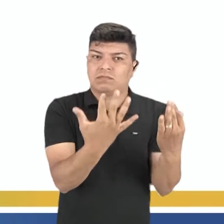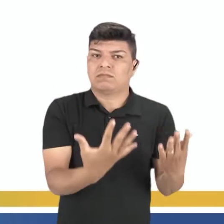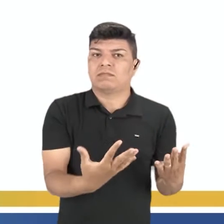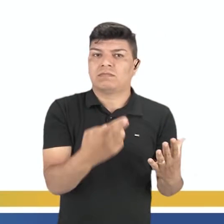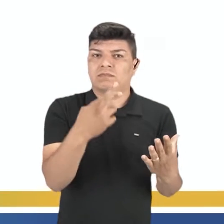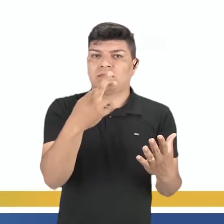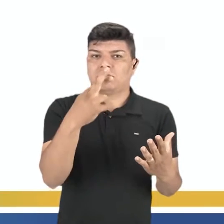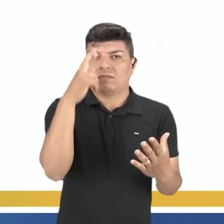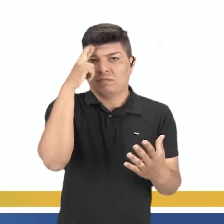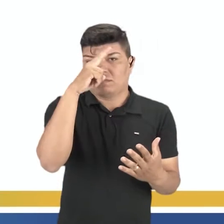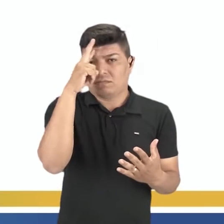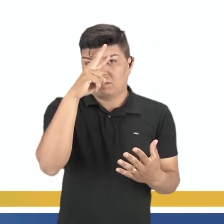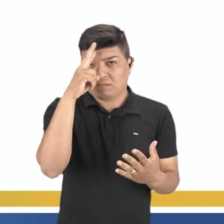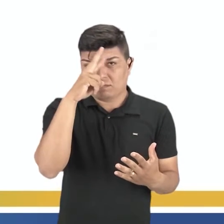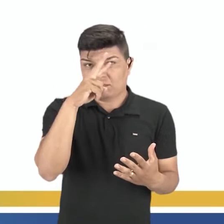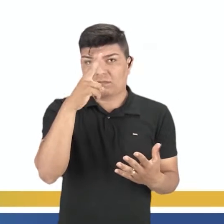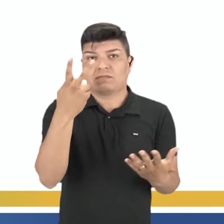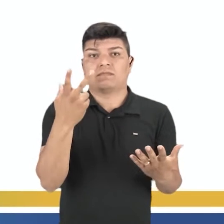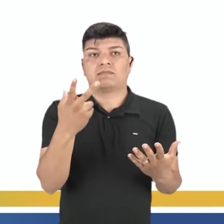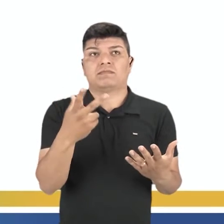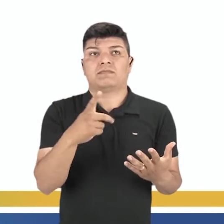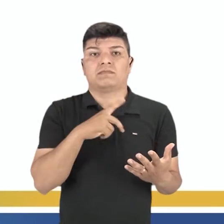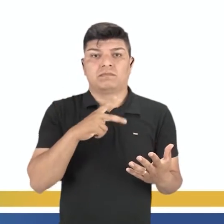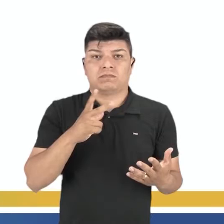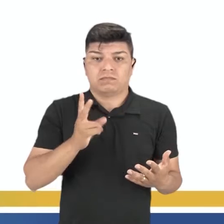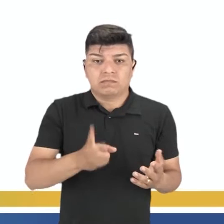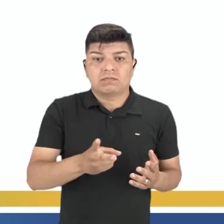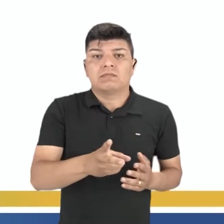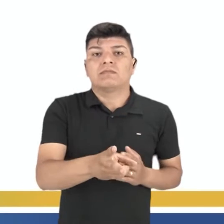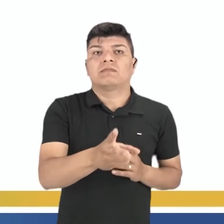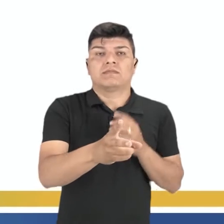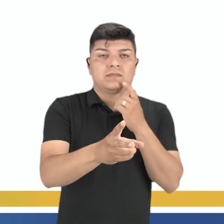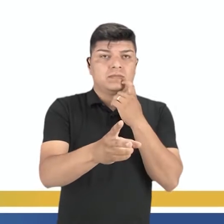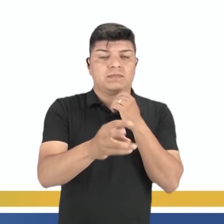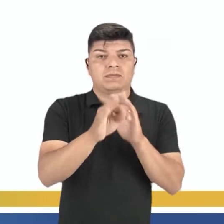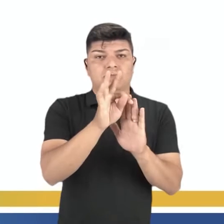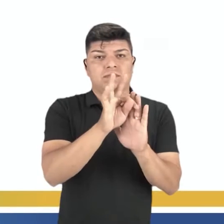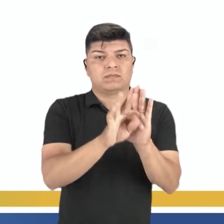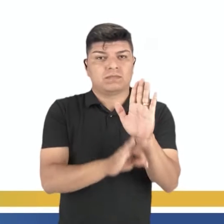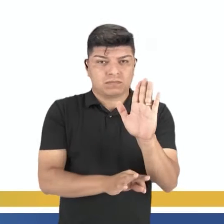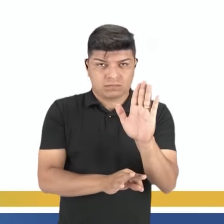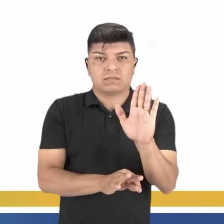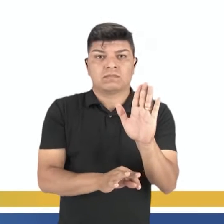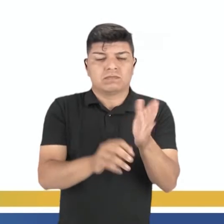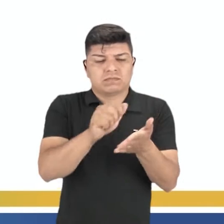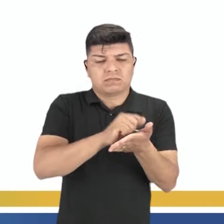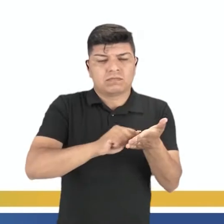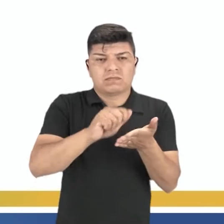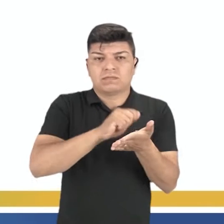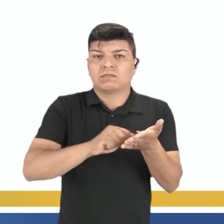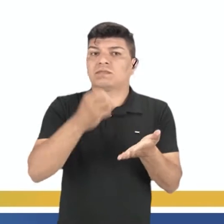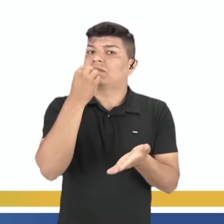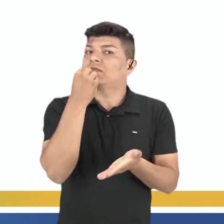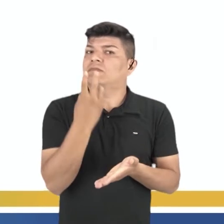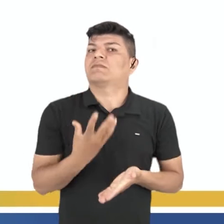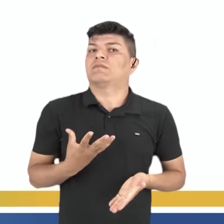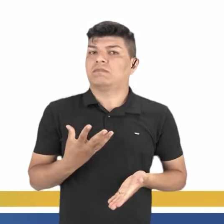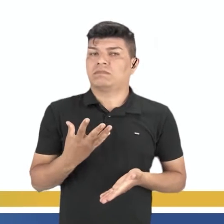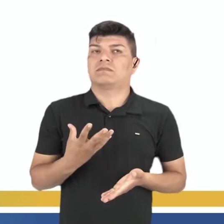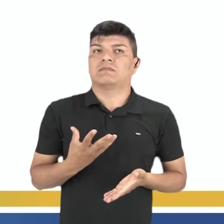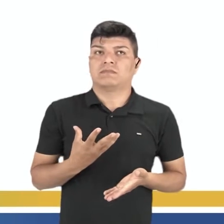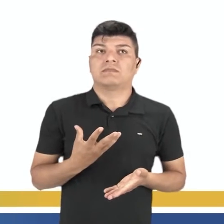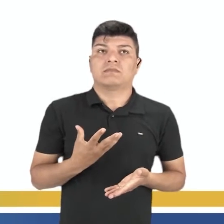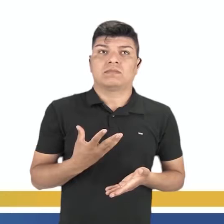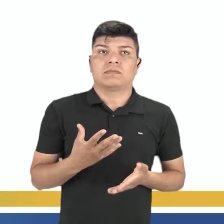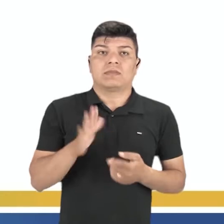da trama. E tem uma sequência, para ser um texto bem fechadinho, bem escrito, uma sequência bem interessante,